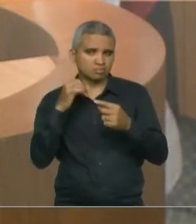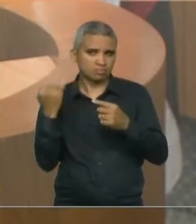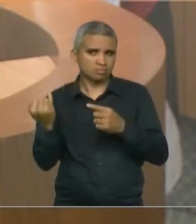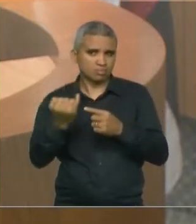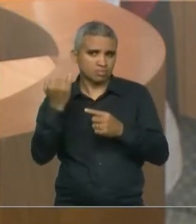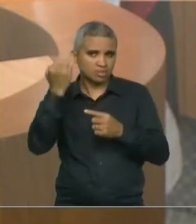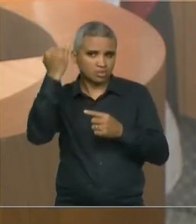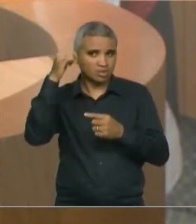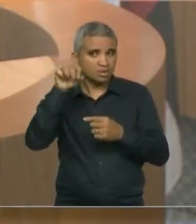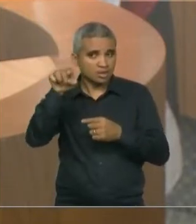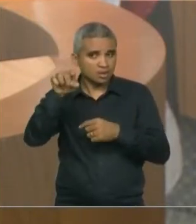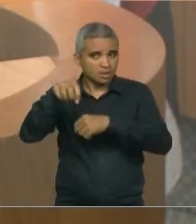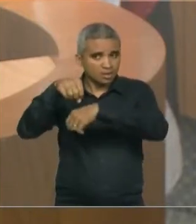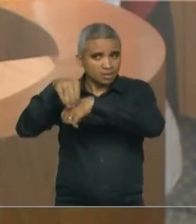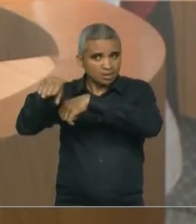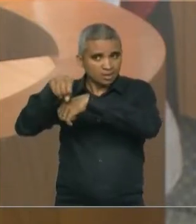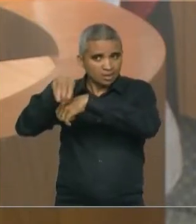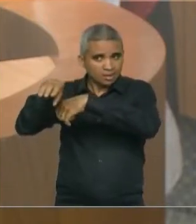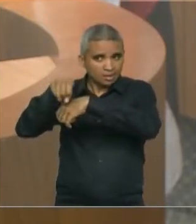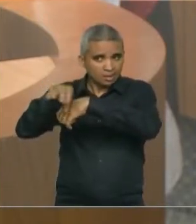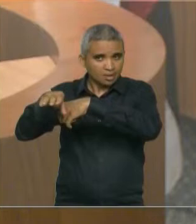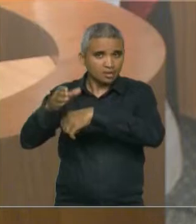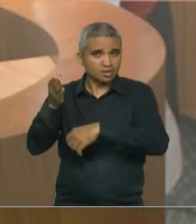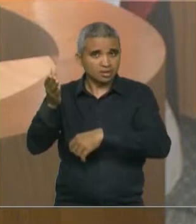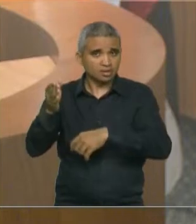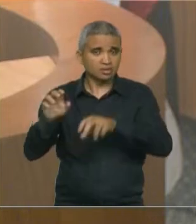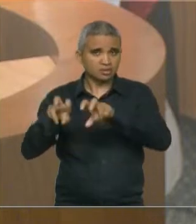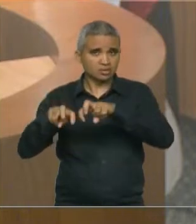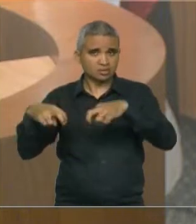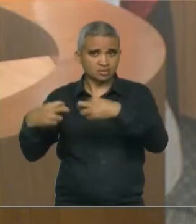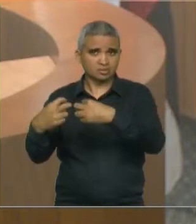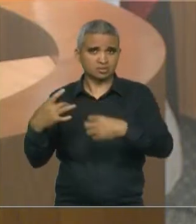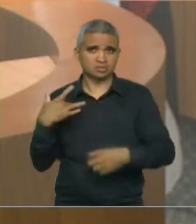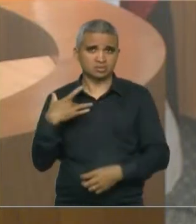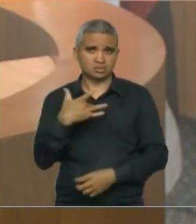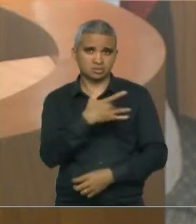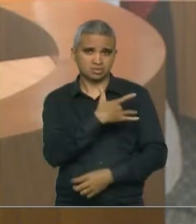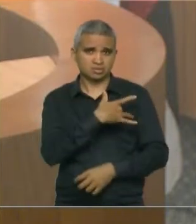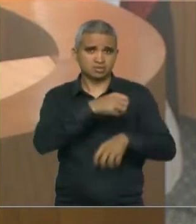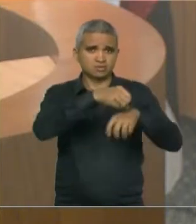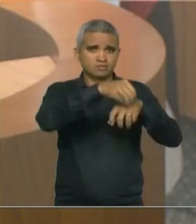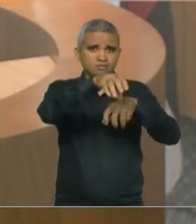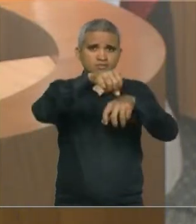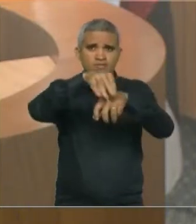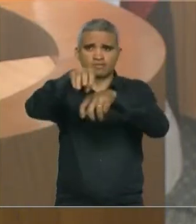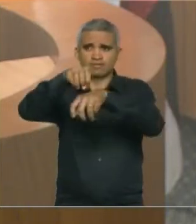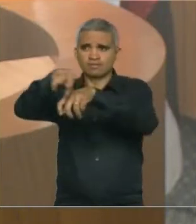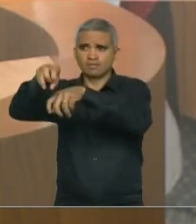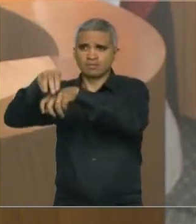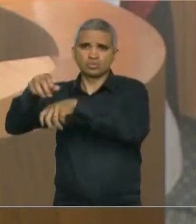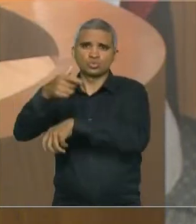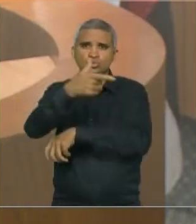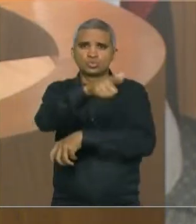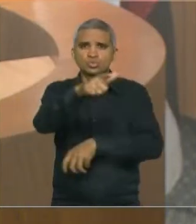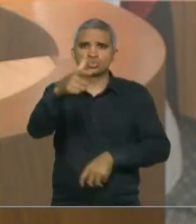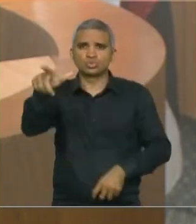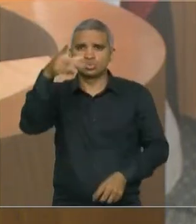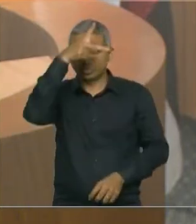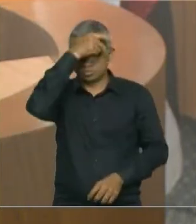das intenções do Estado e desta Casa e da Comissão de Saúde para os outros prefeitos, porque essa é uma construção que não